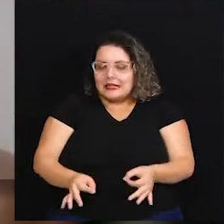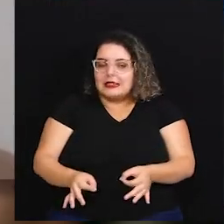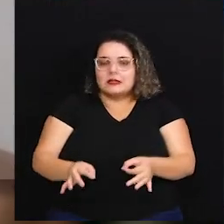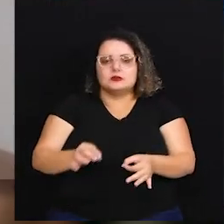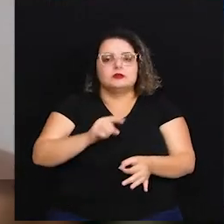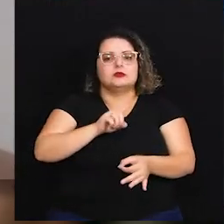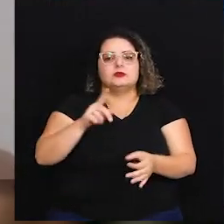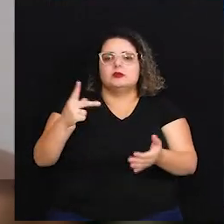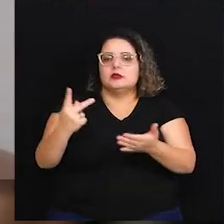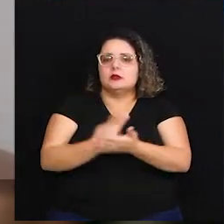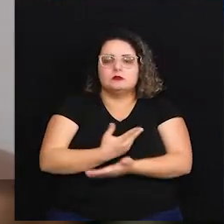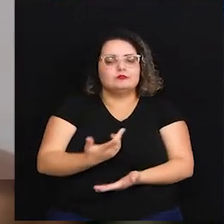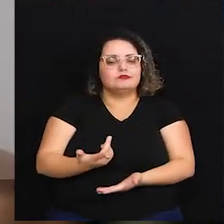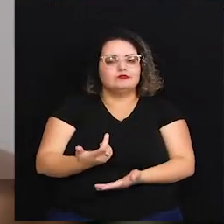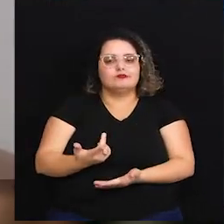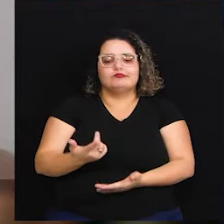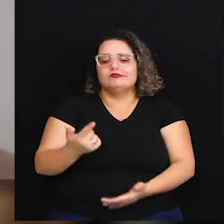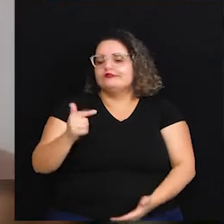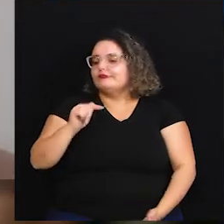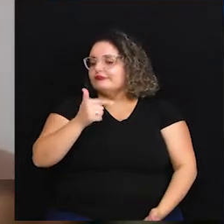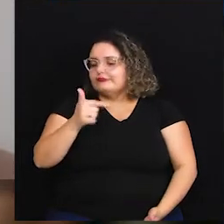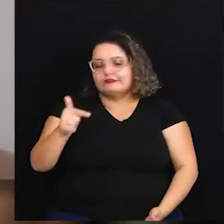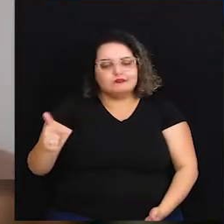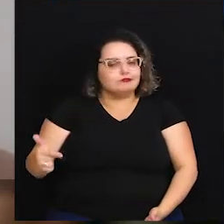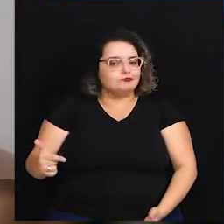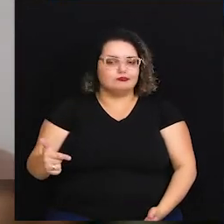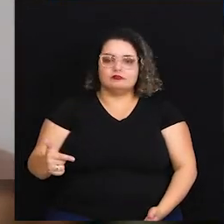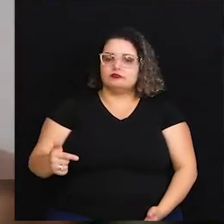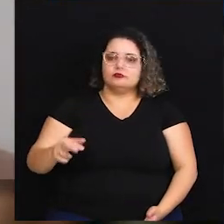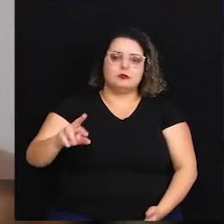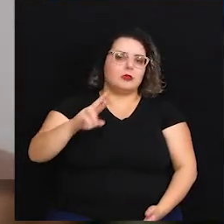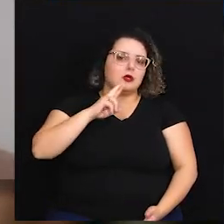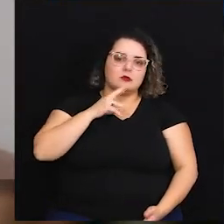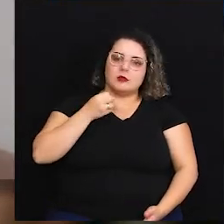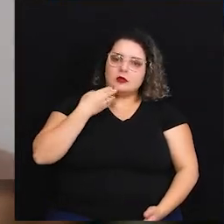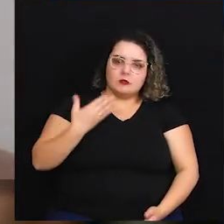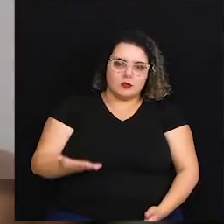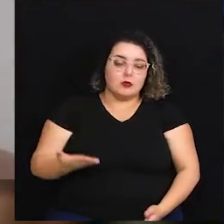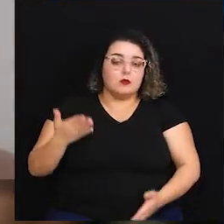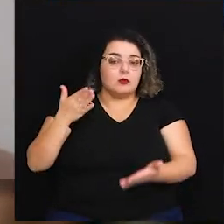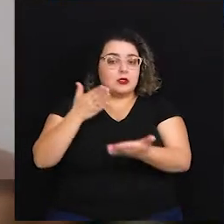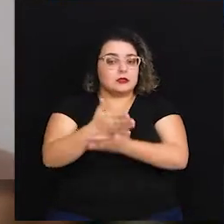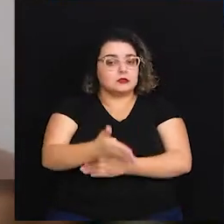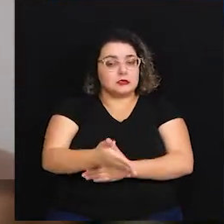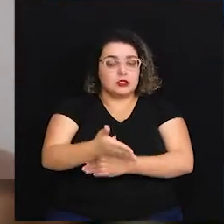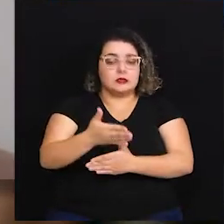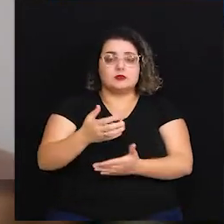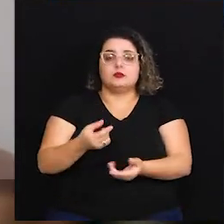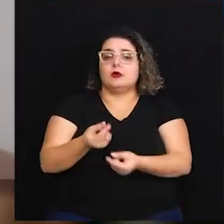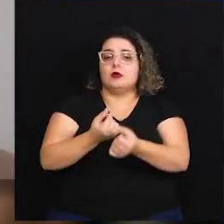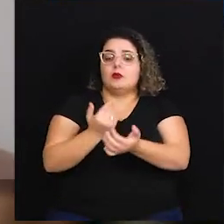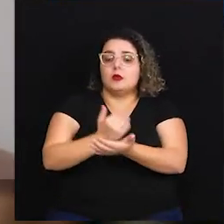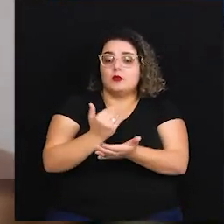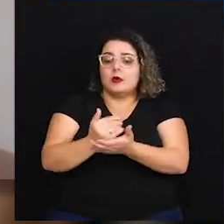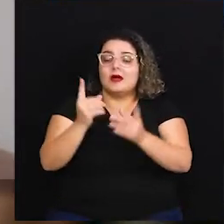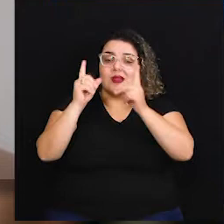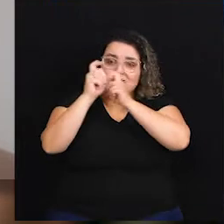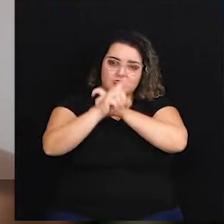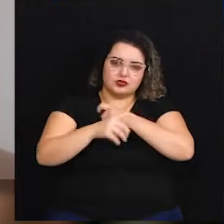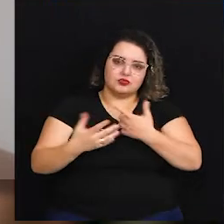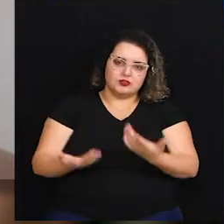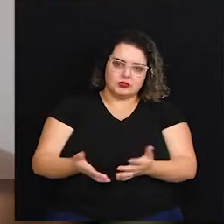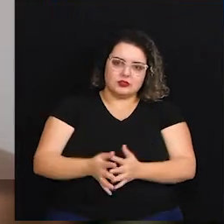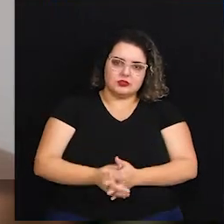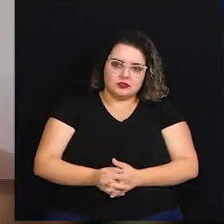o microempreendedor aqui no Brasil é quase impossível empreender, é muito difícil mesmo. E o acesso ao crédito é algo muito difícil. Só